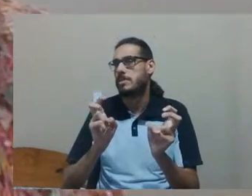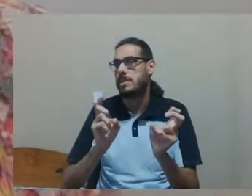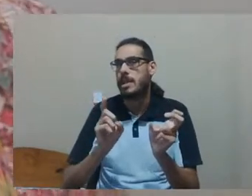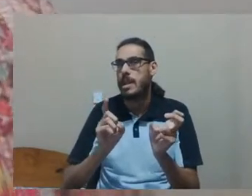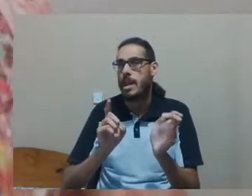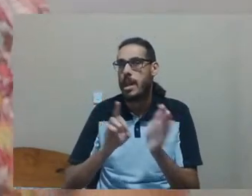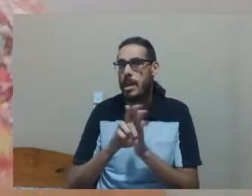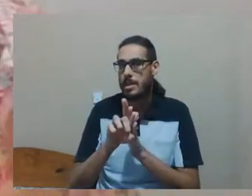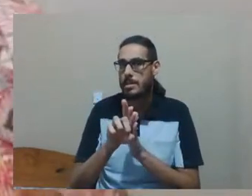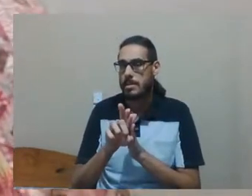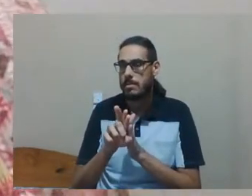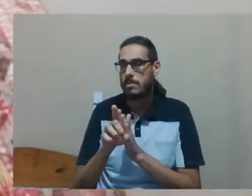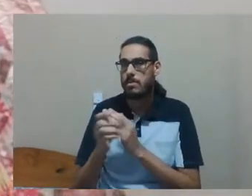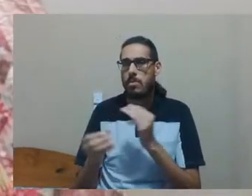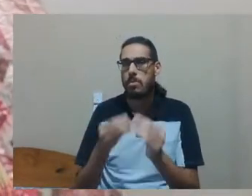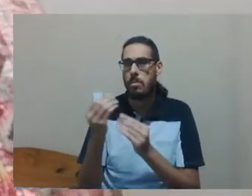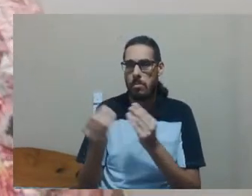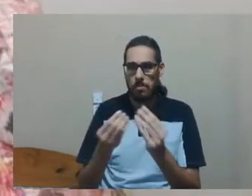recursos